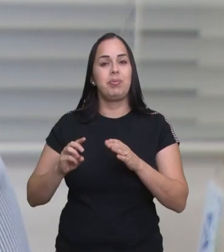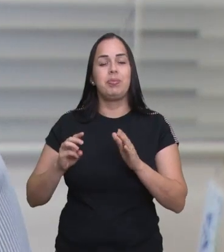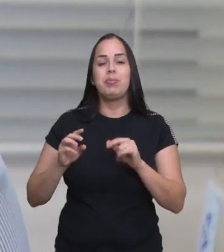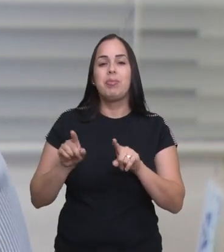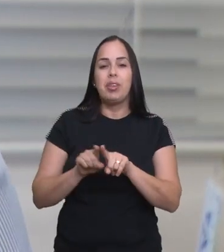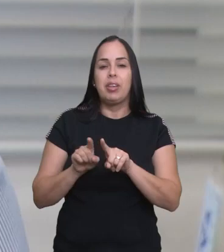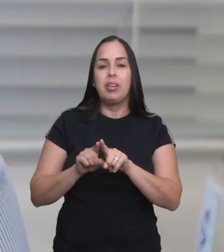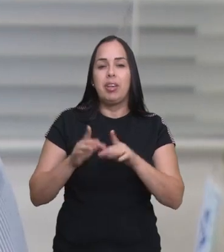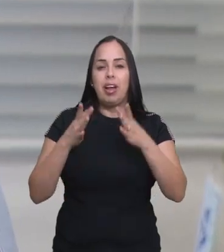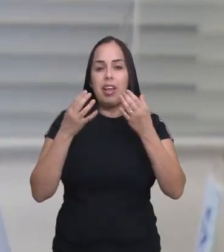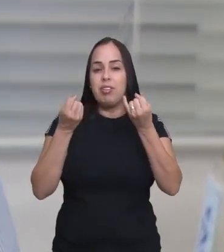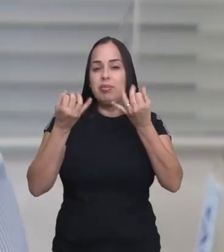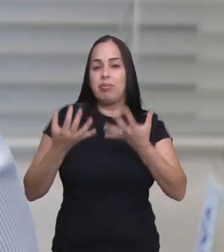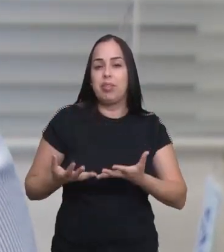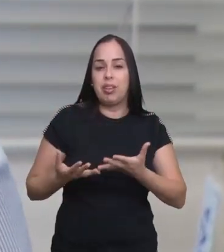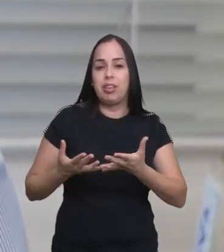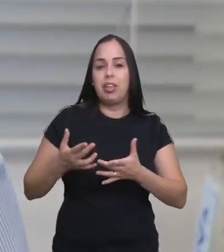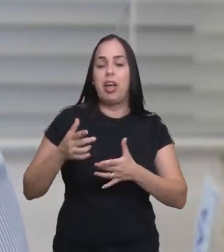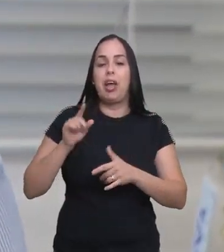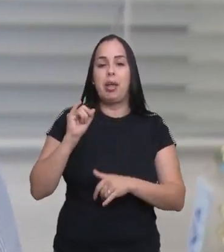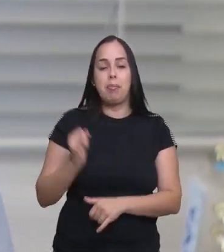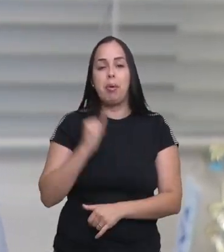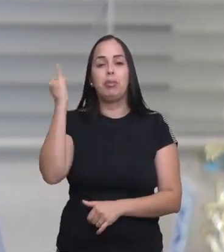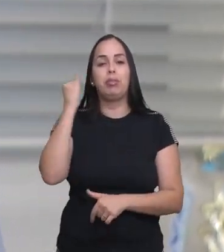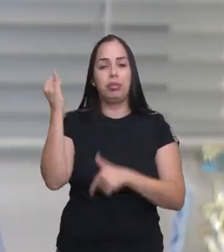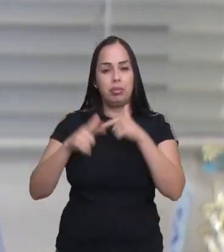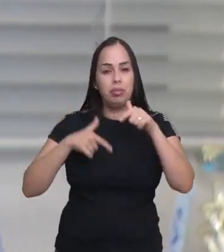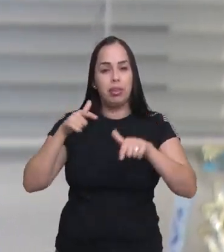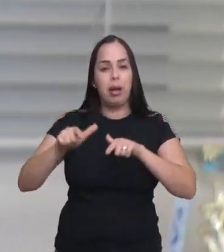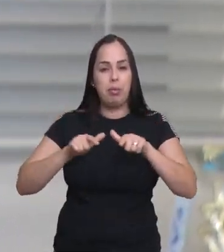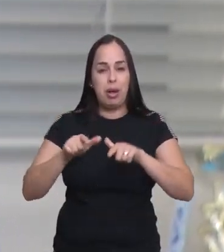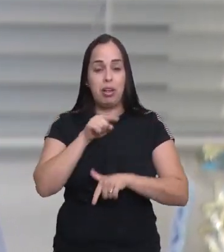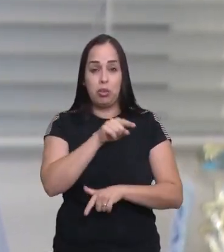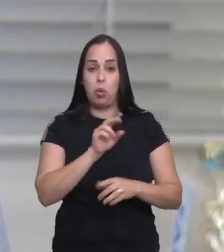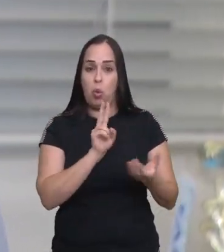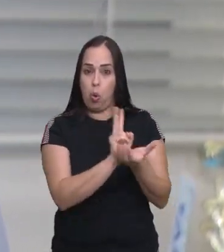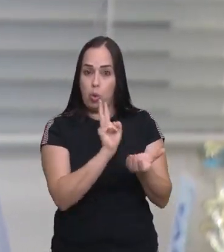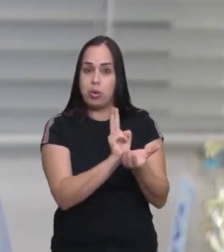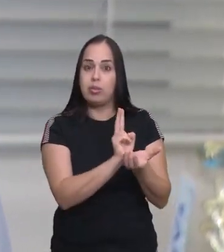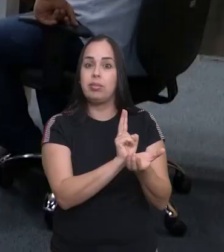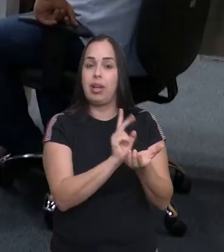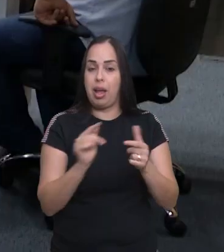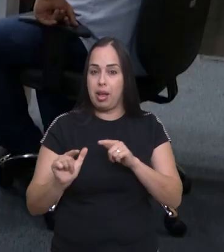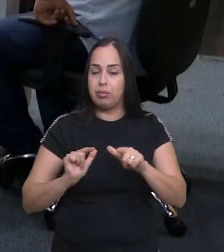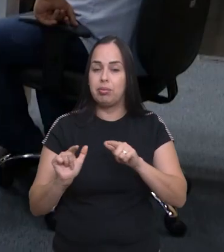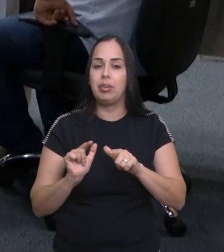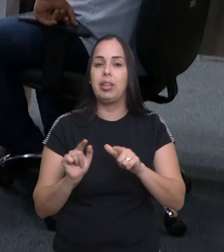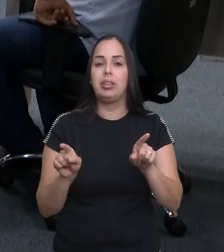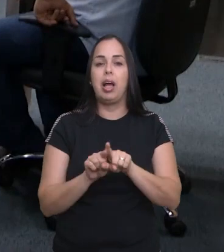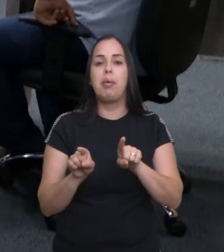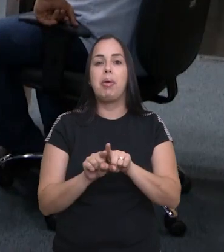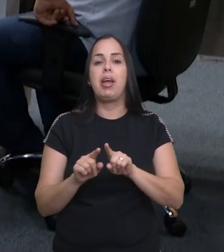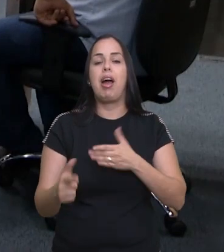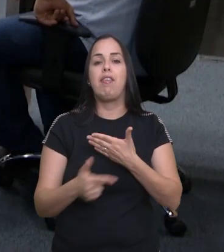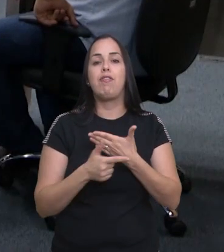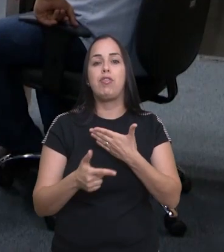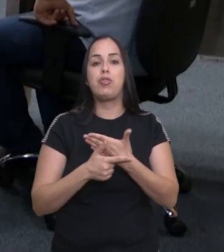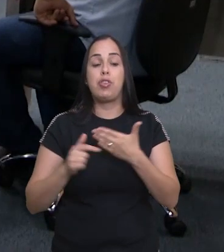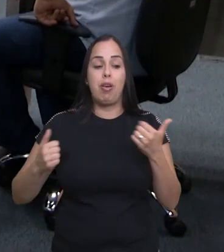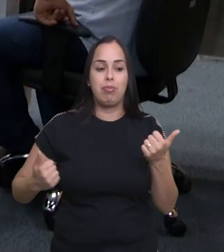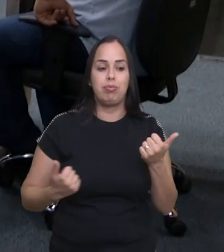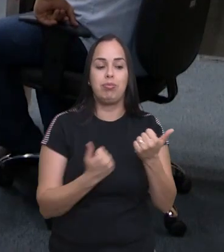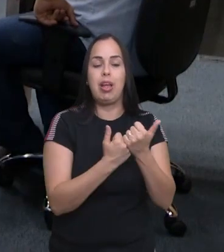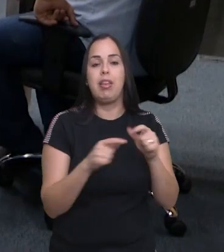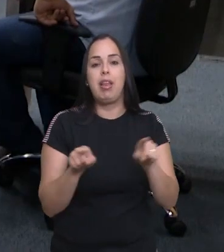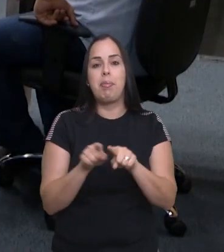Câmara, destacaram a importância do trabalho realizado pelo Conselho Tutelar de São José e o papel da Câmara no apoio